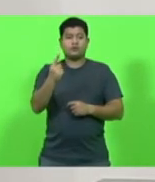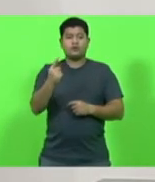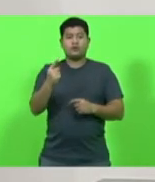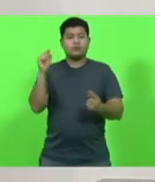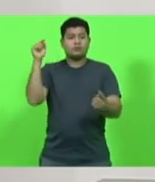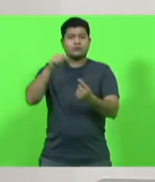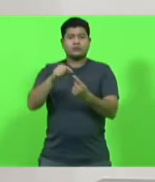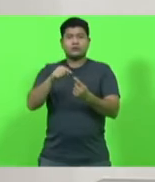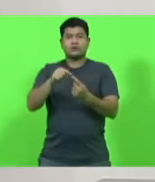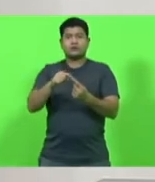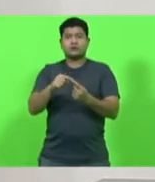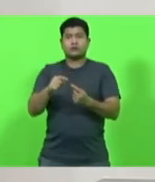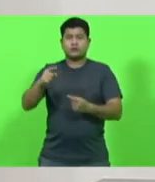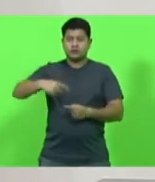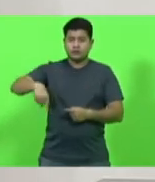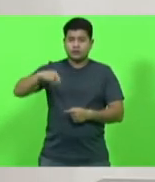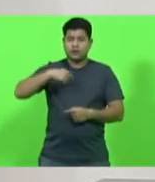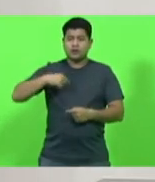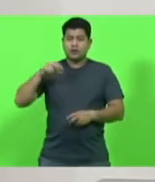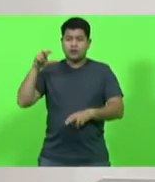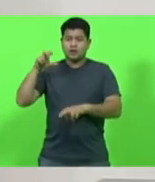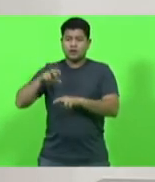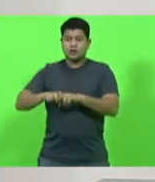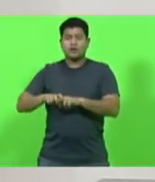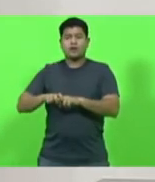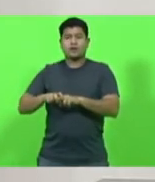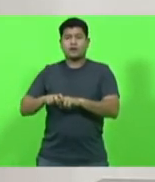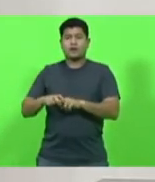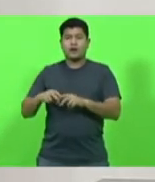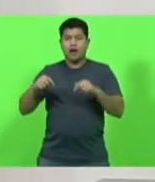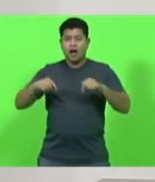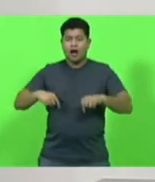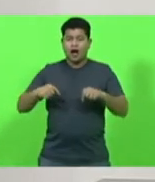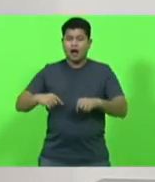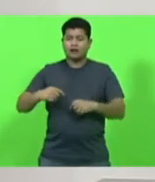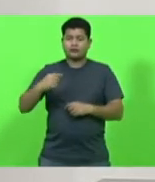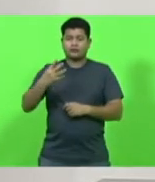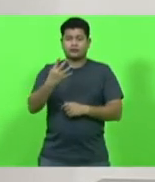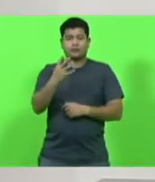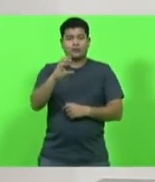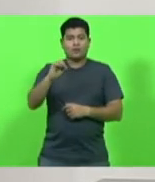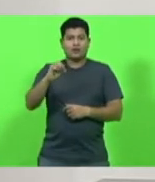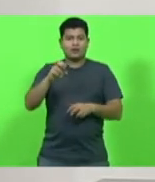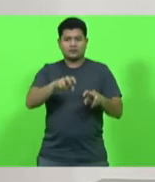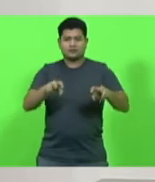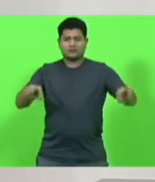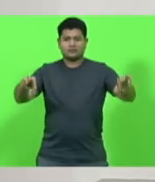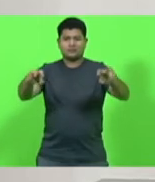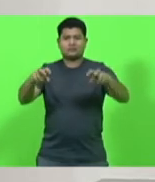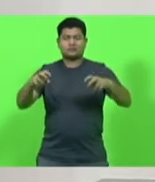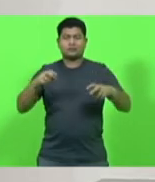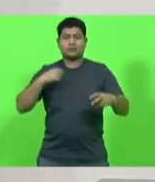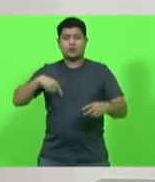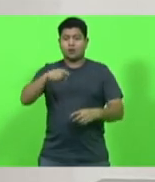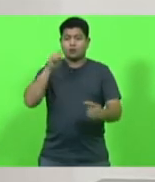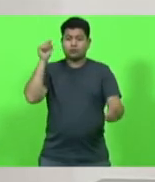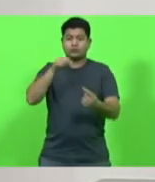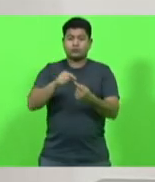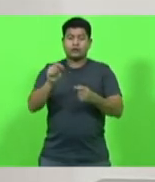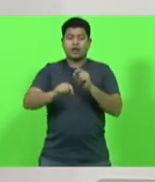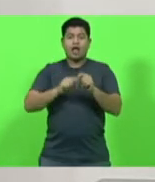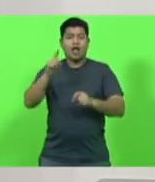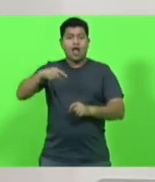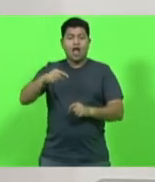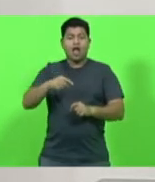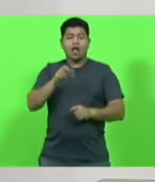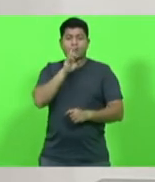oferece a condição de sentar numa das 40 cadeiras do parlamento. O nosso objetivo é buscar